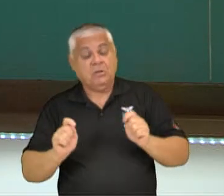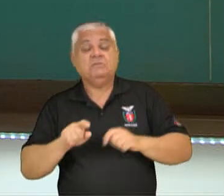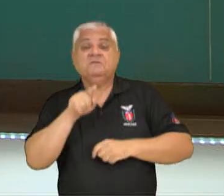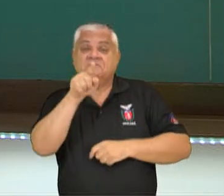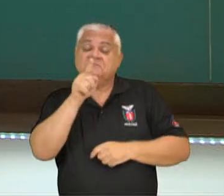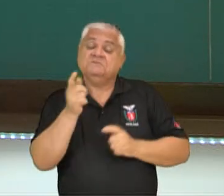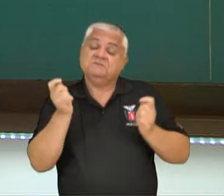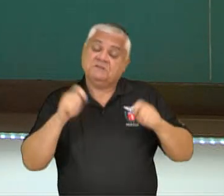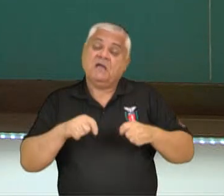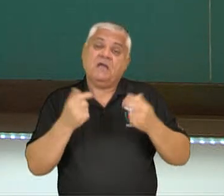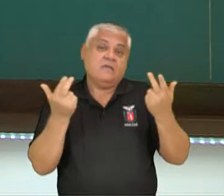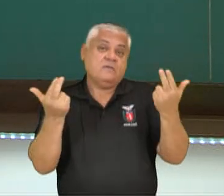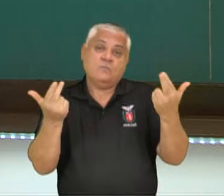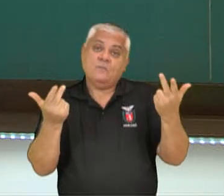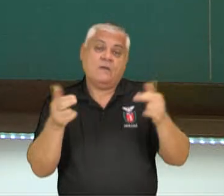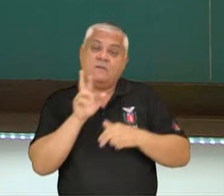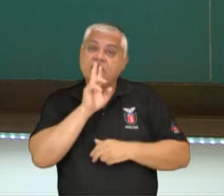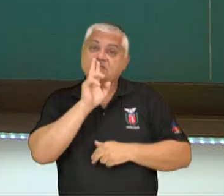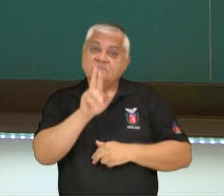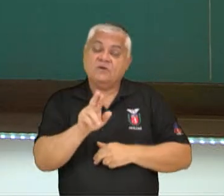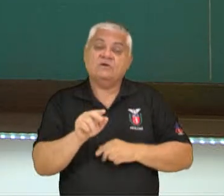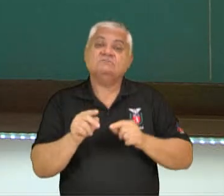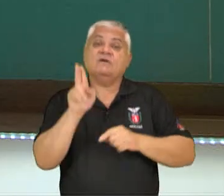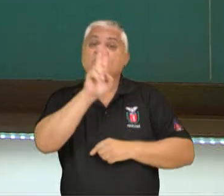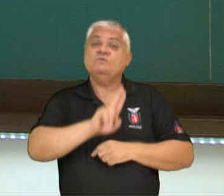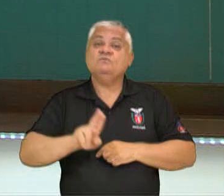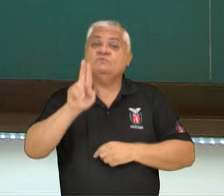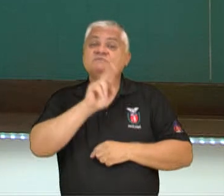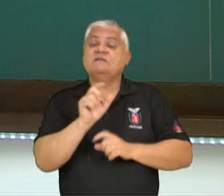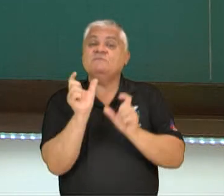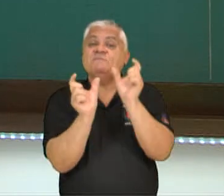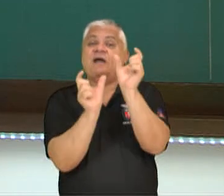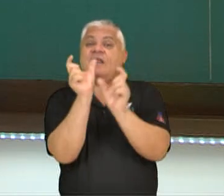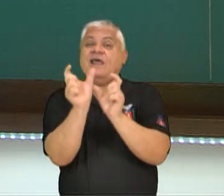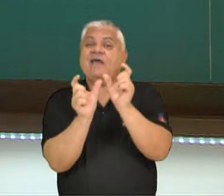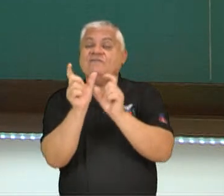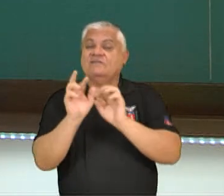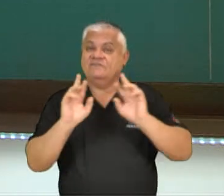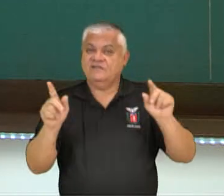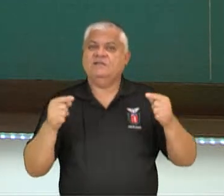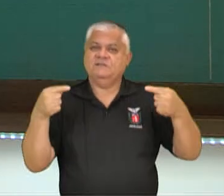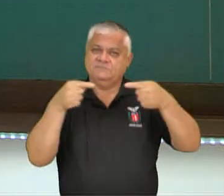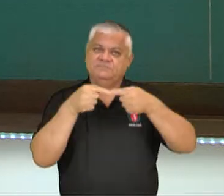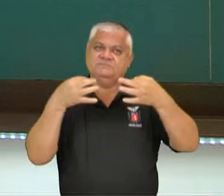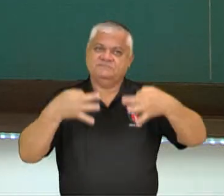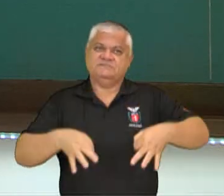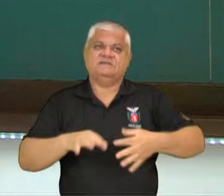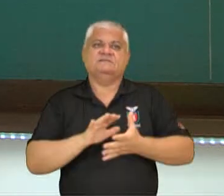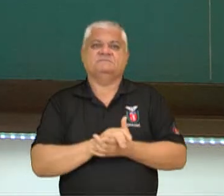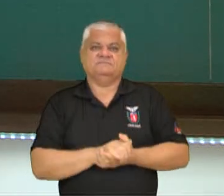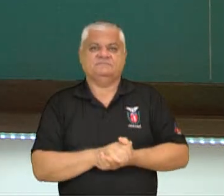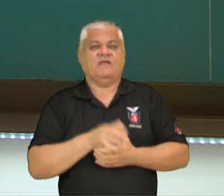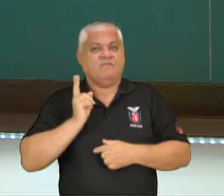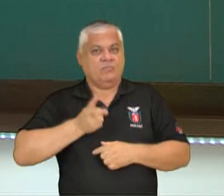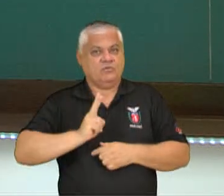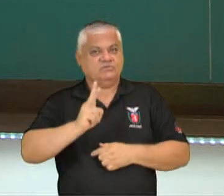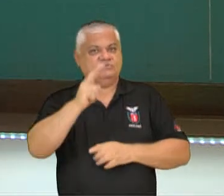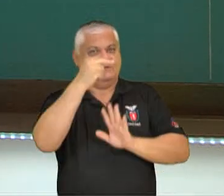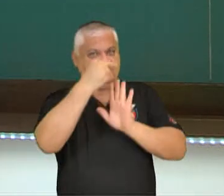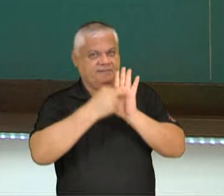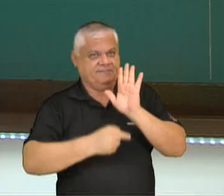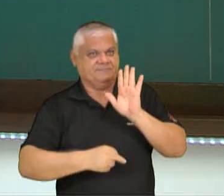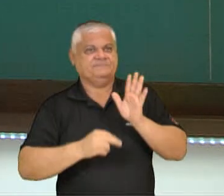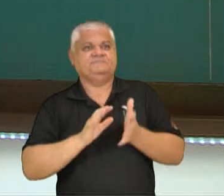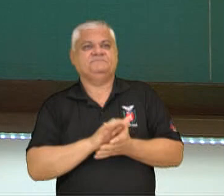vocês terem dado a mesma resposta, porém utilizando outras palavras e que também está correto, né? Então, vamos continuar aqui com o